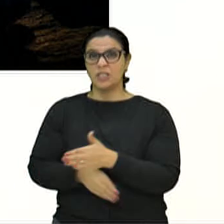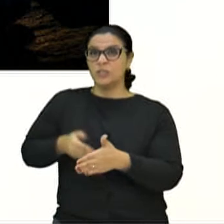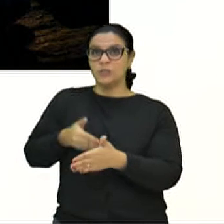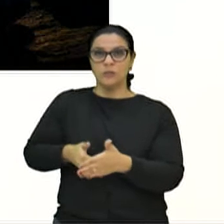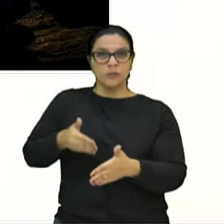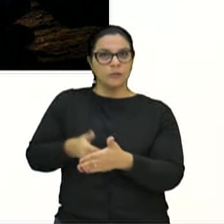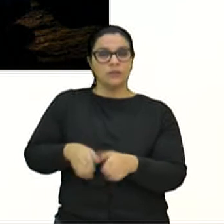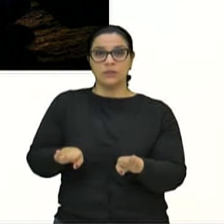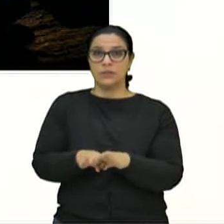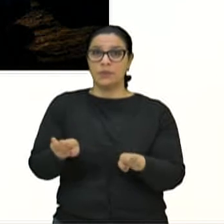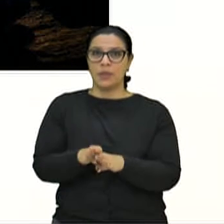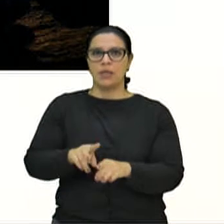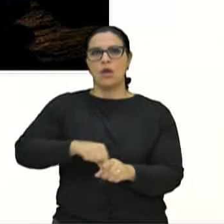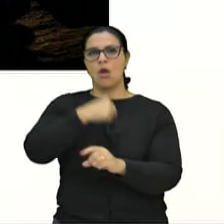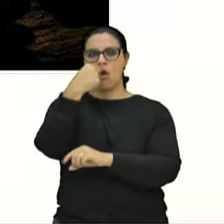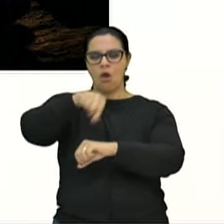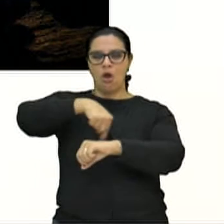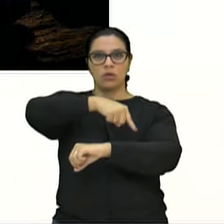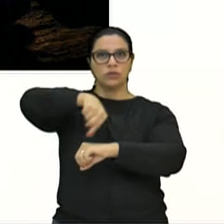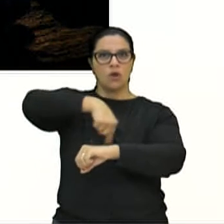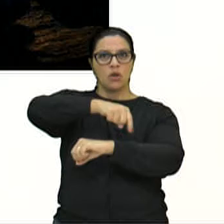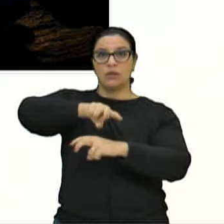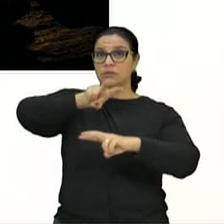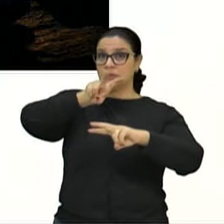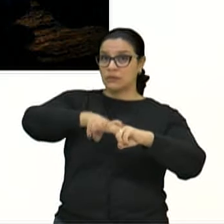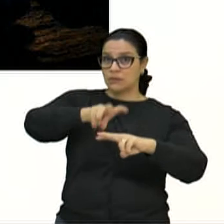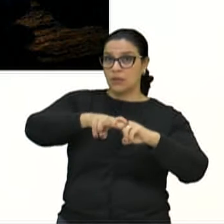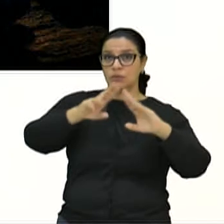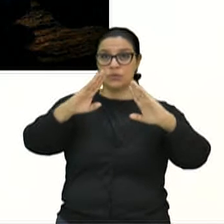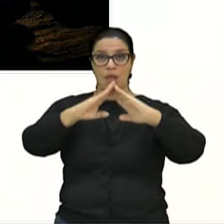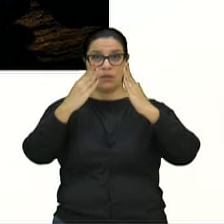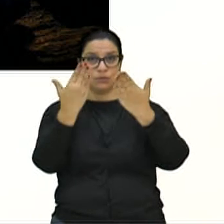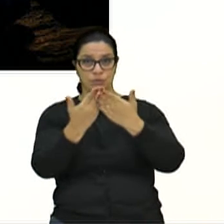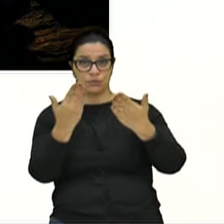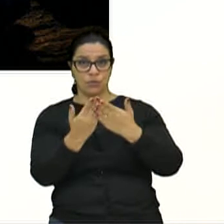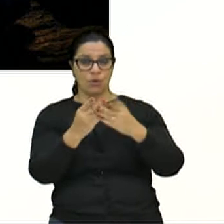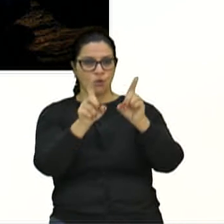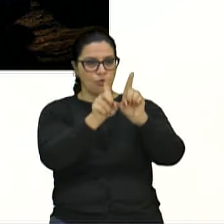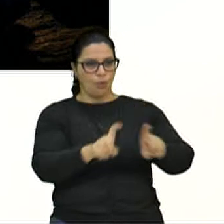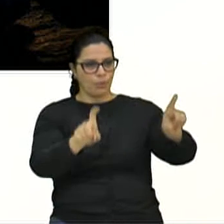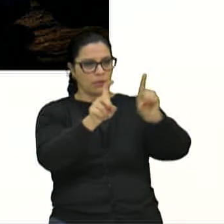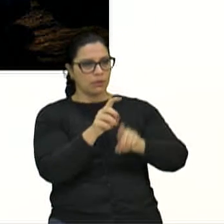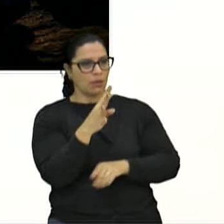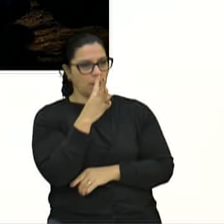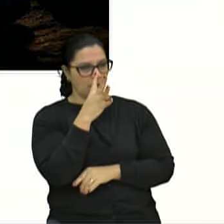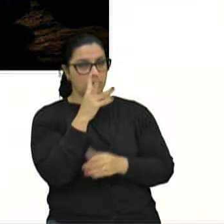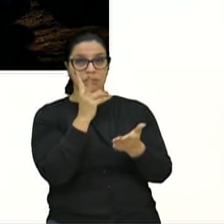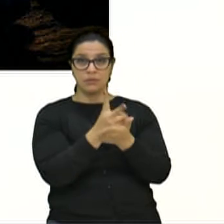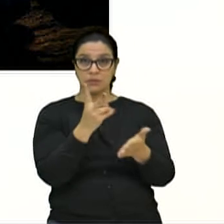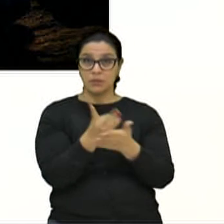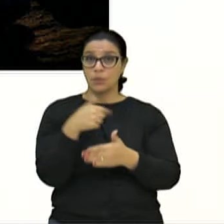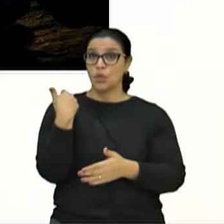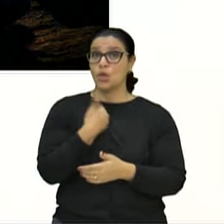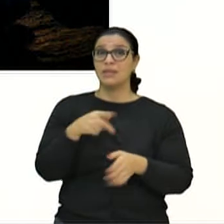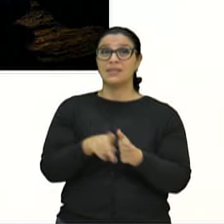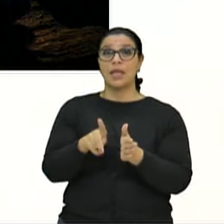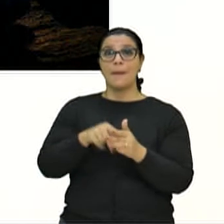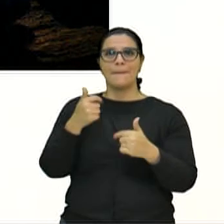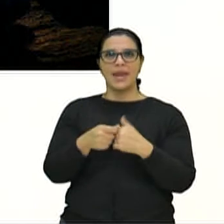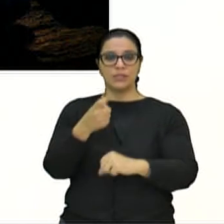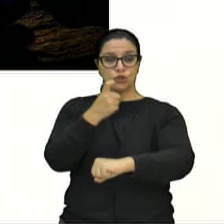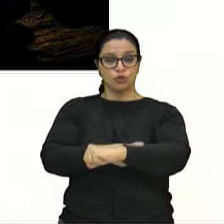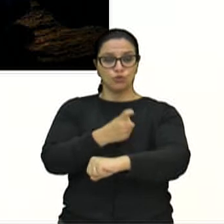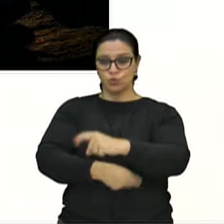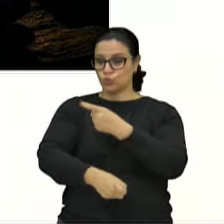como ficar muitas horas sentado na escola ou diante de um computador, propiciam a aquisição de tensões de